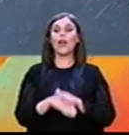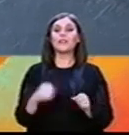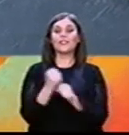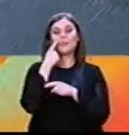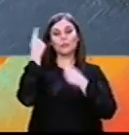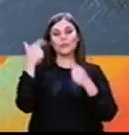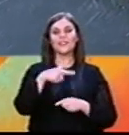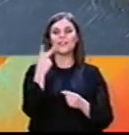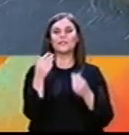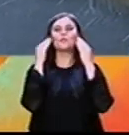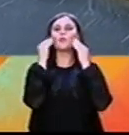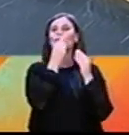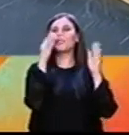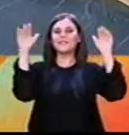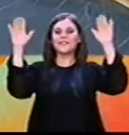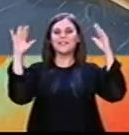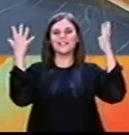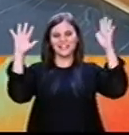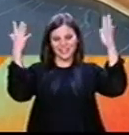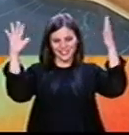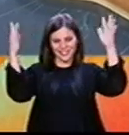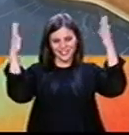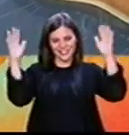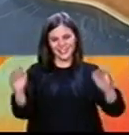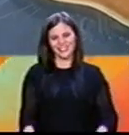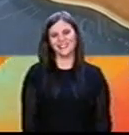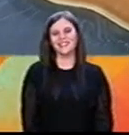de televisão. Um beijinho e uma salva de palmas.